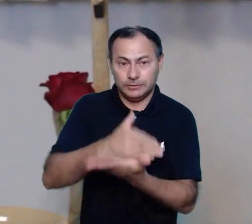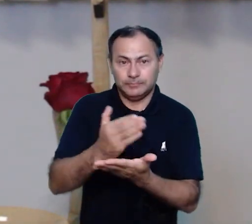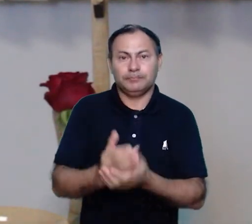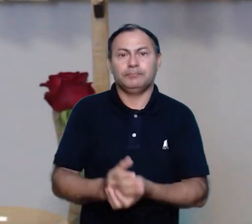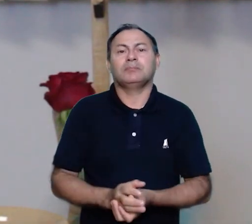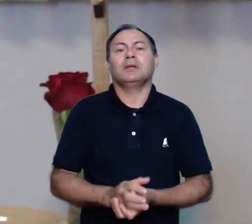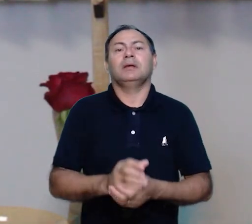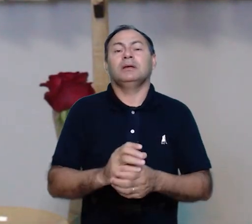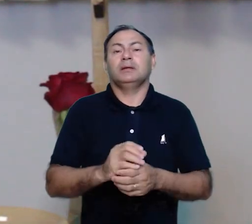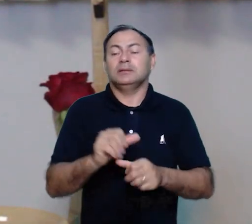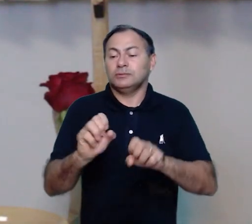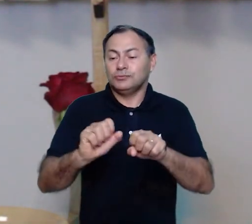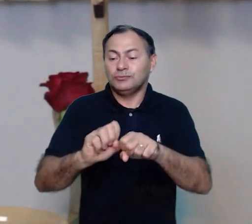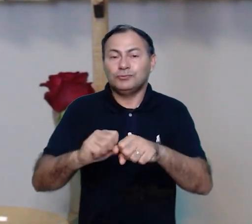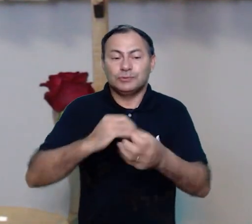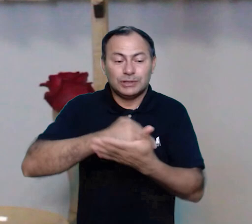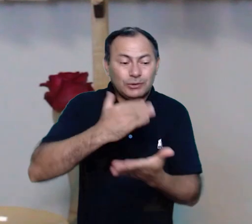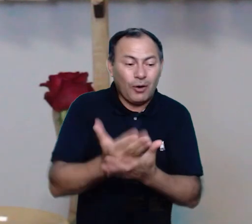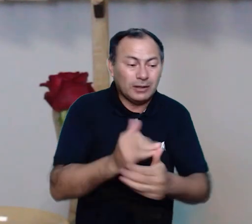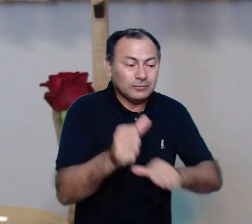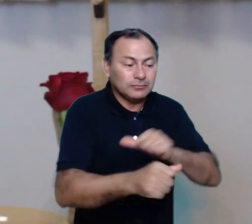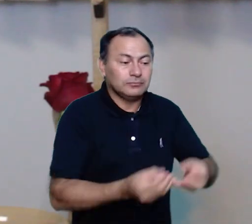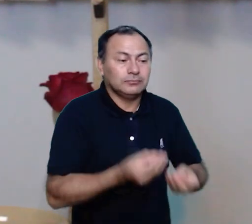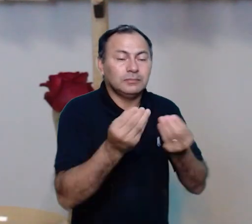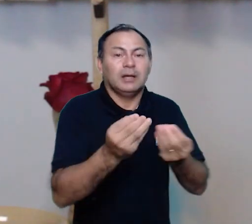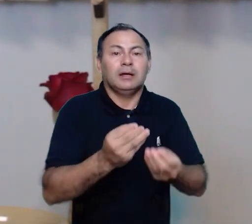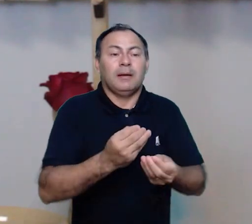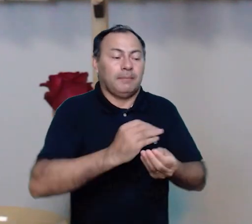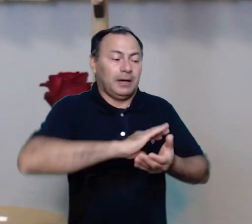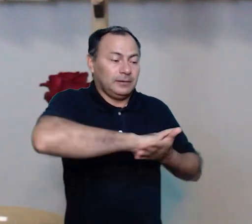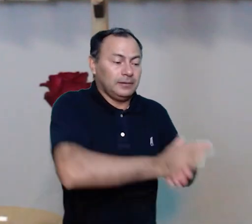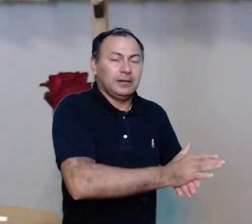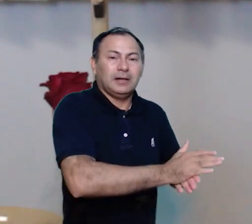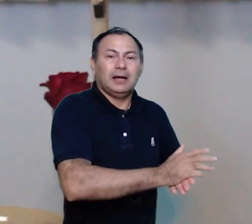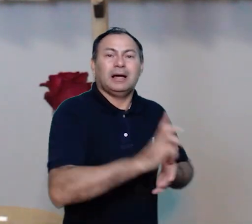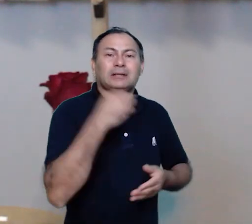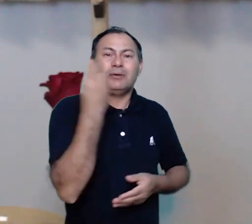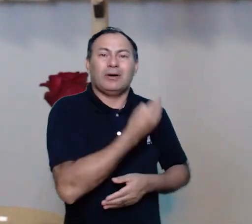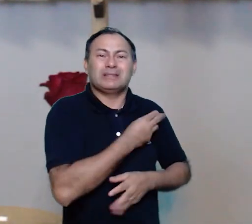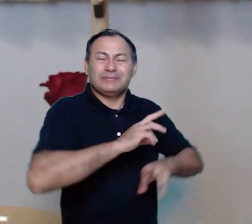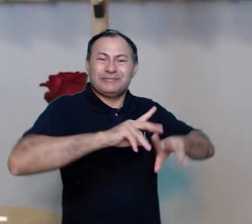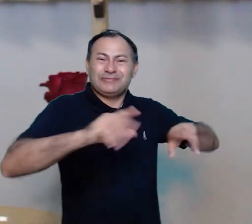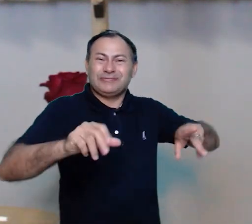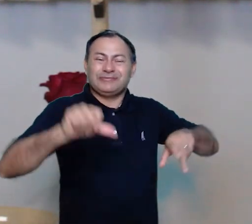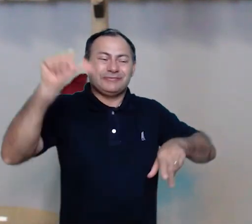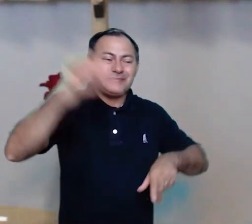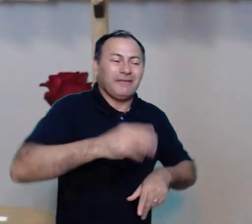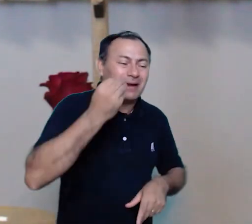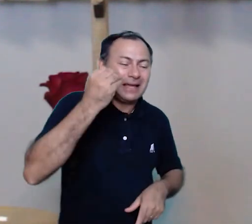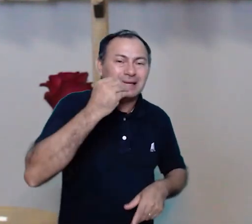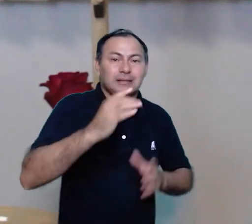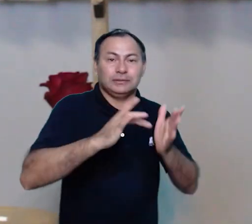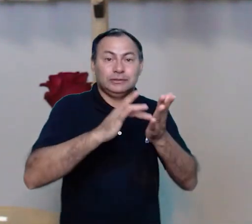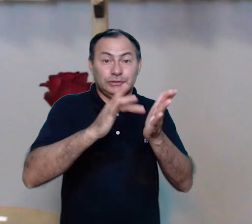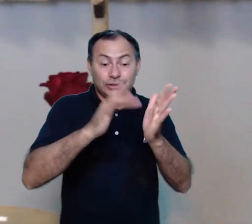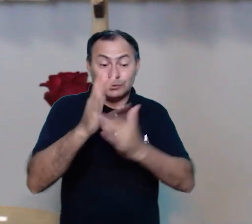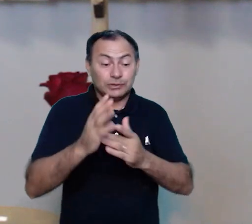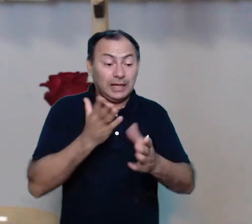pão partido, se fragiliza para destruir as nossas